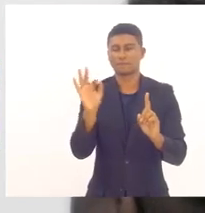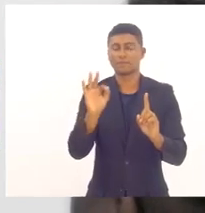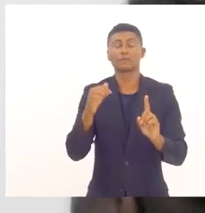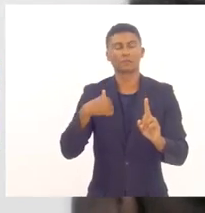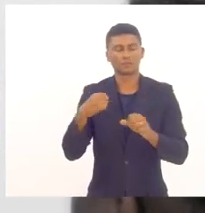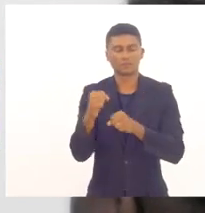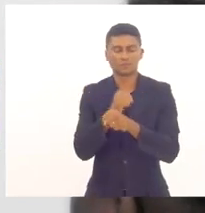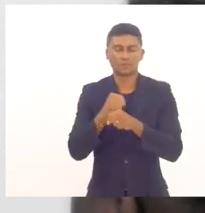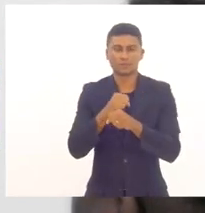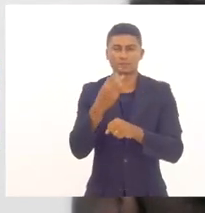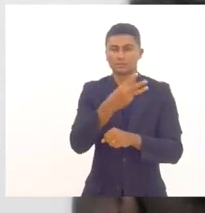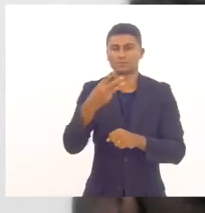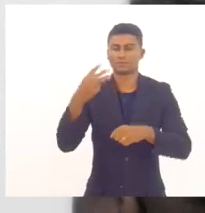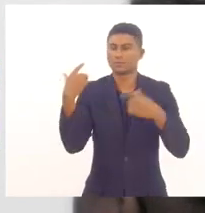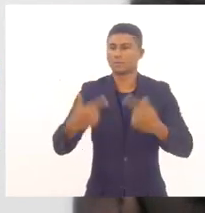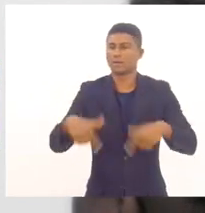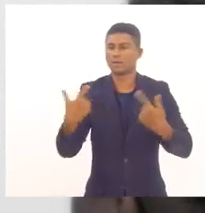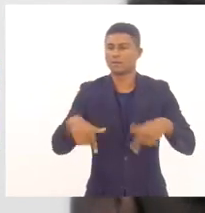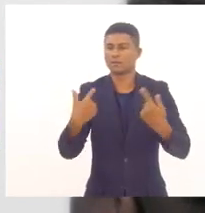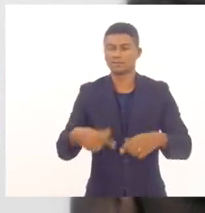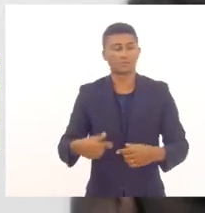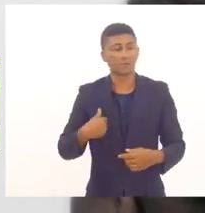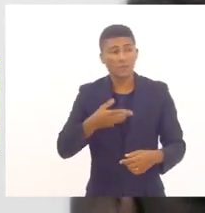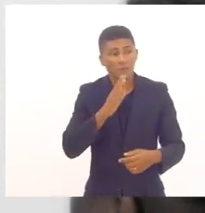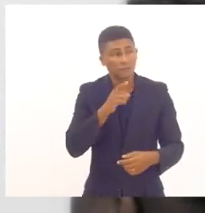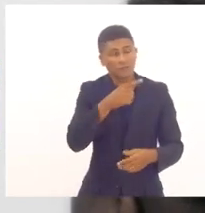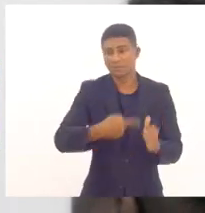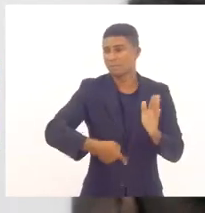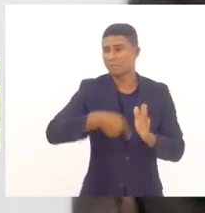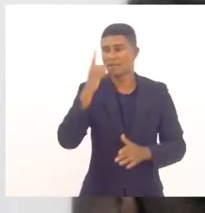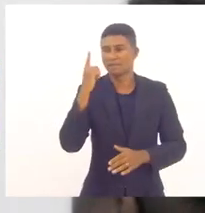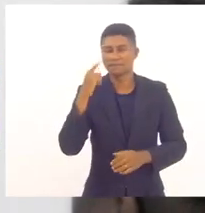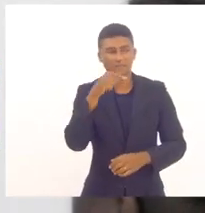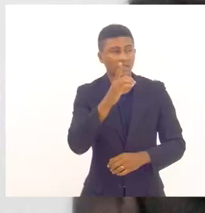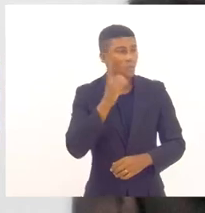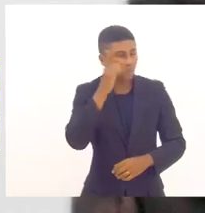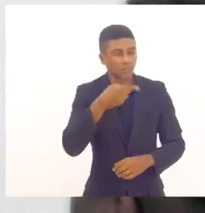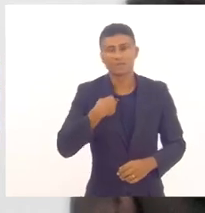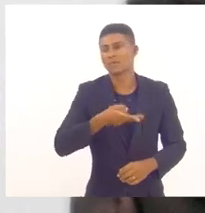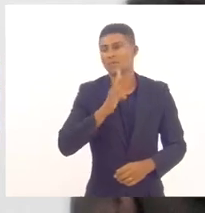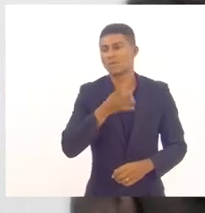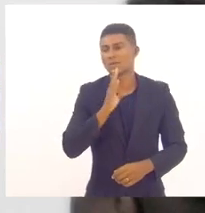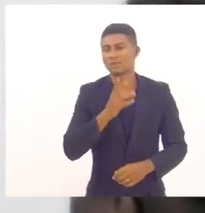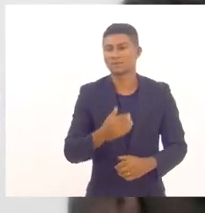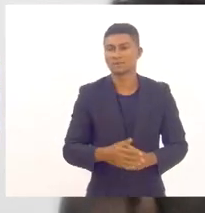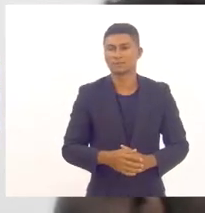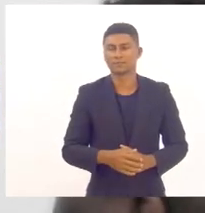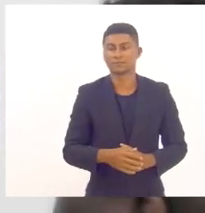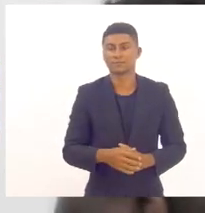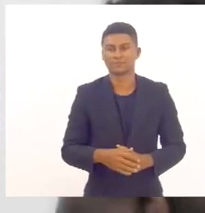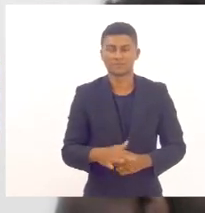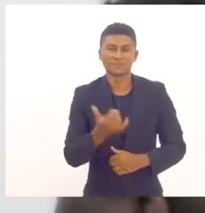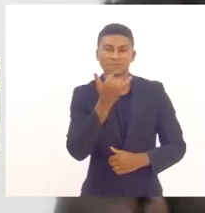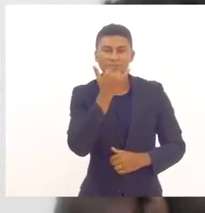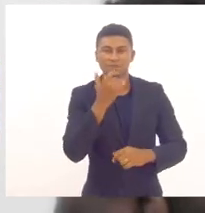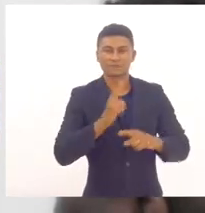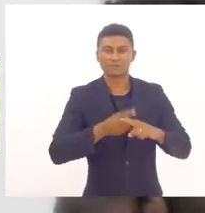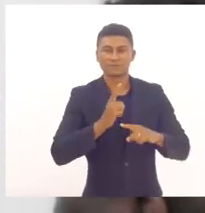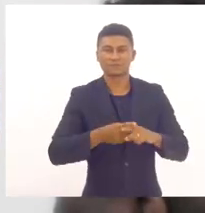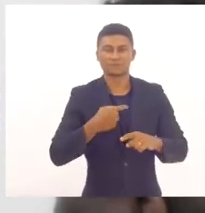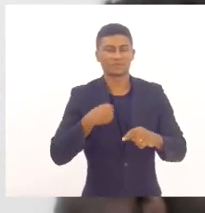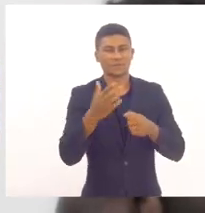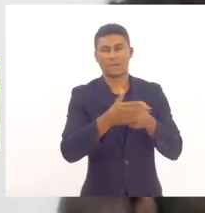trabalho. Conheço você desde o primeiro mandato. Desde o primeiro mandato. Me perdoe aí você, mas é o carinho que a gente tem.